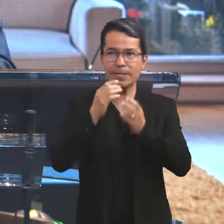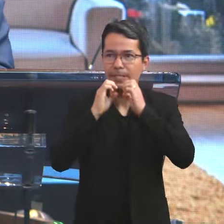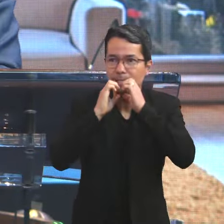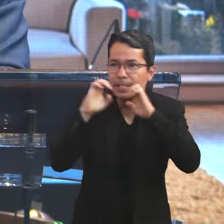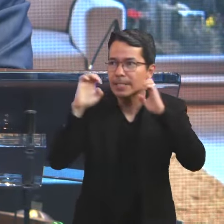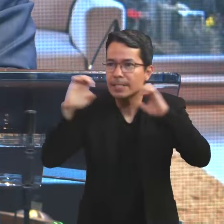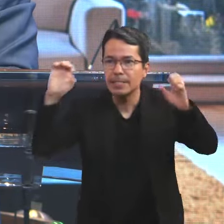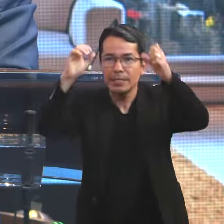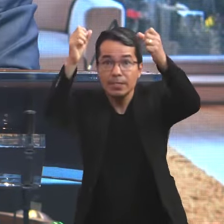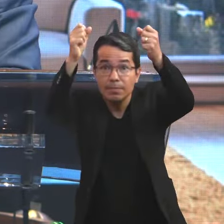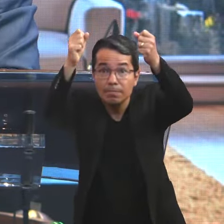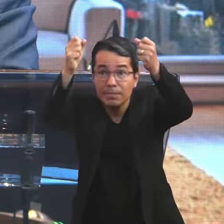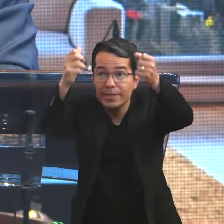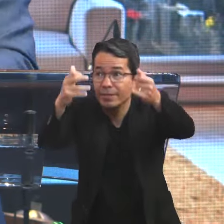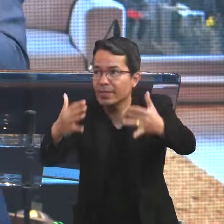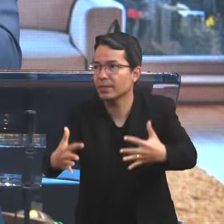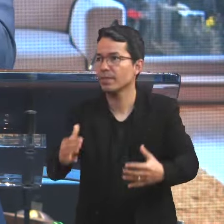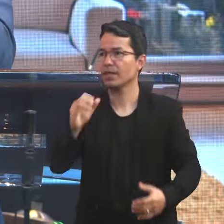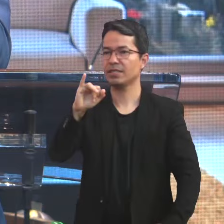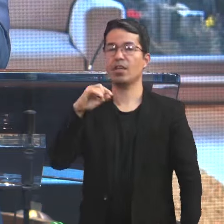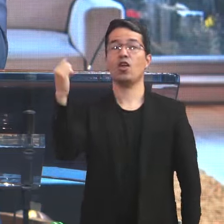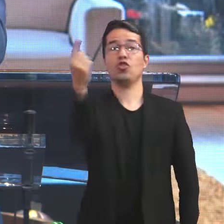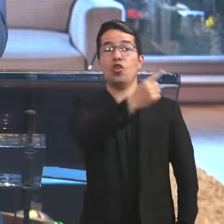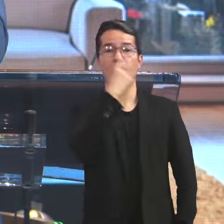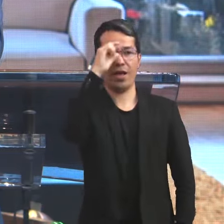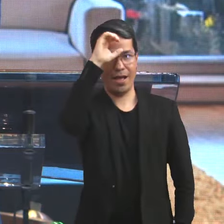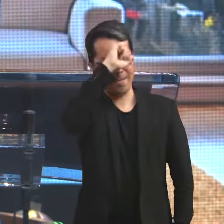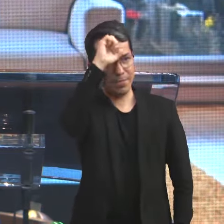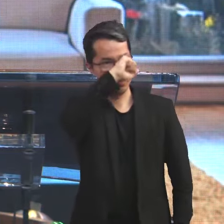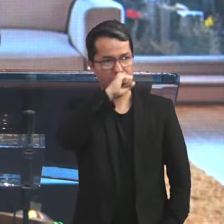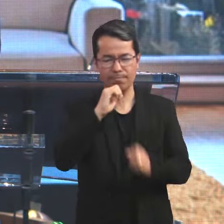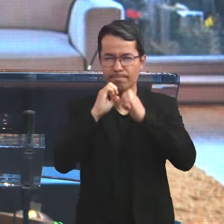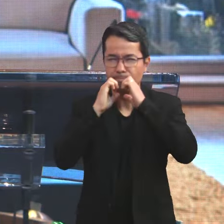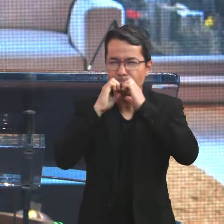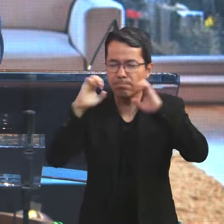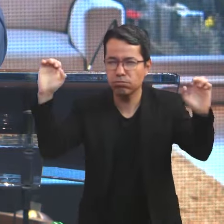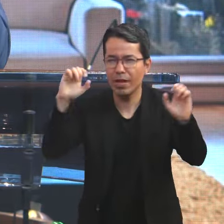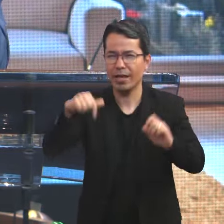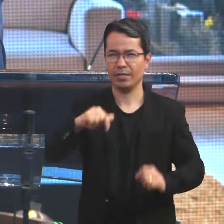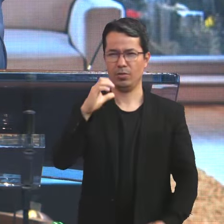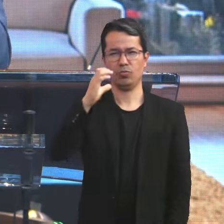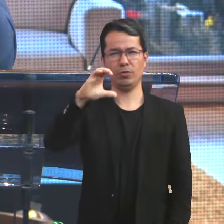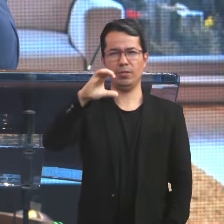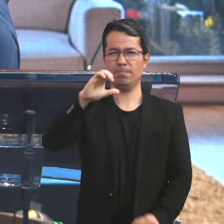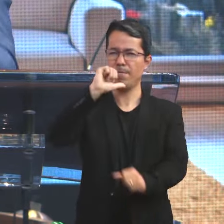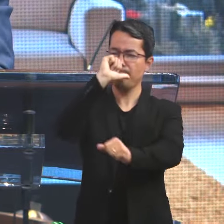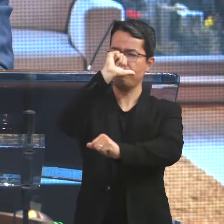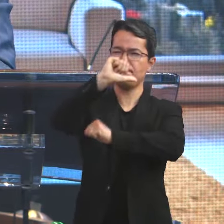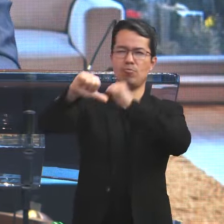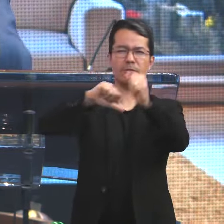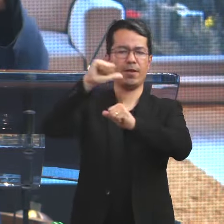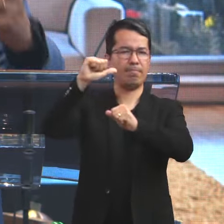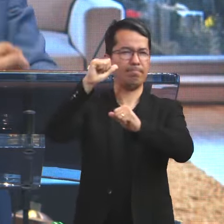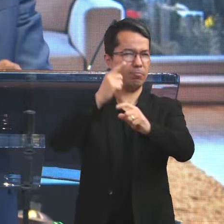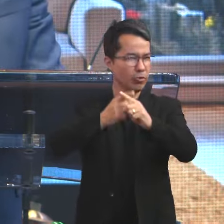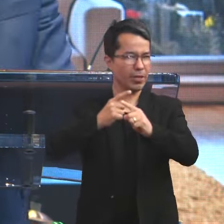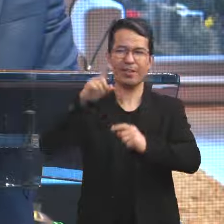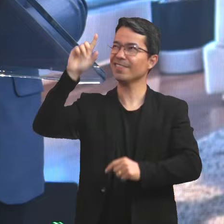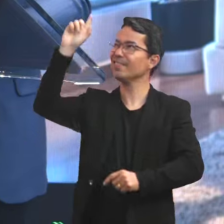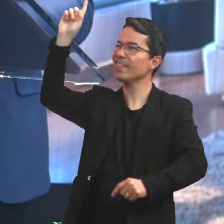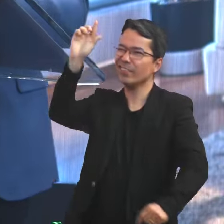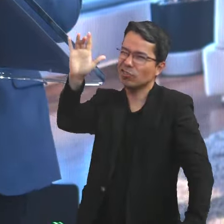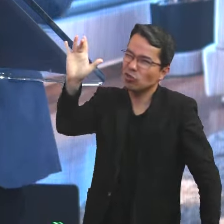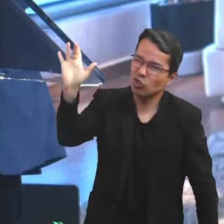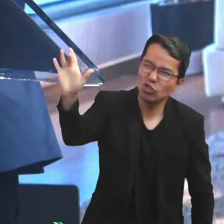a fazer isso Ah nós vamos impactar essa cidade com o poder de Deus é disso que se